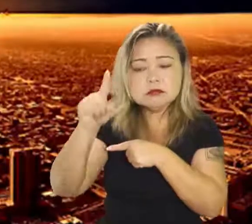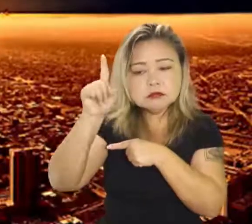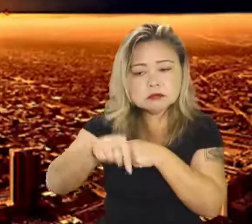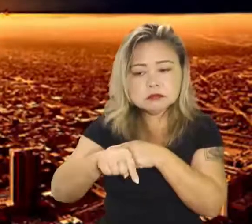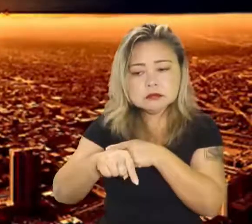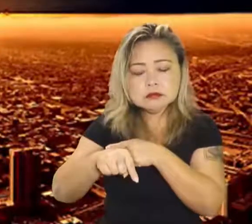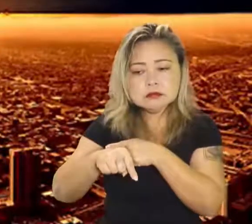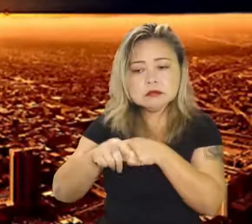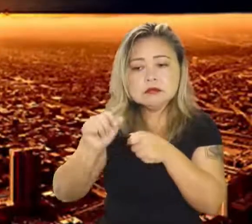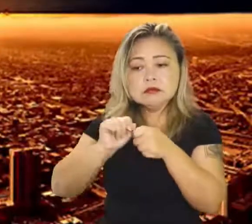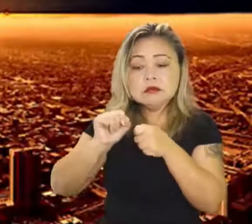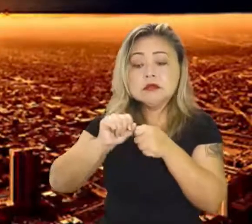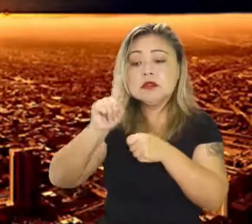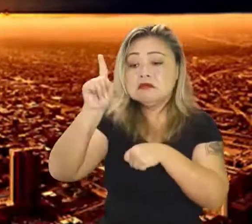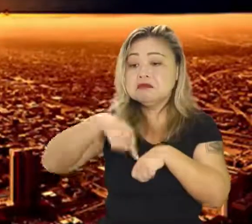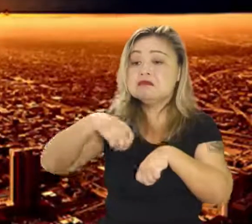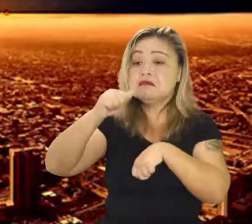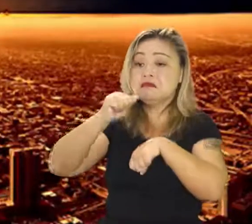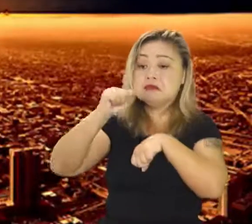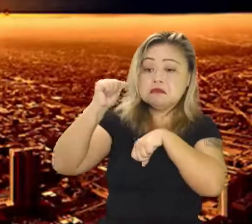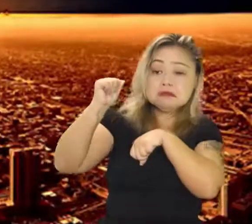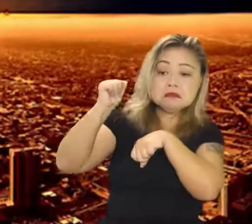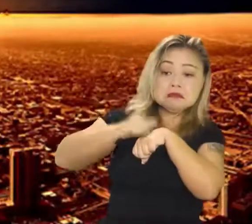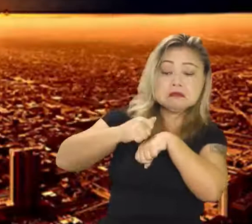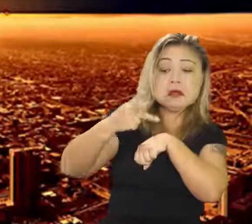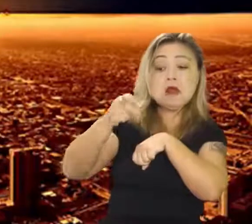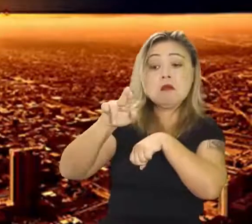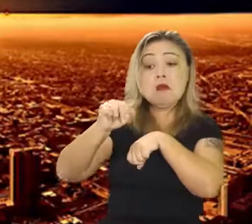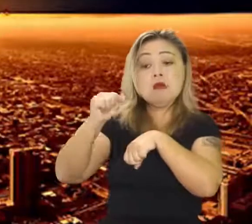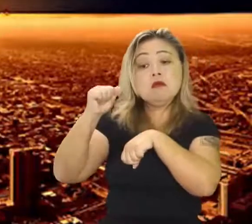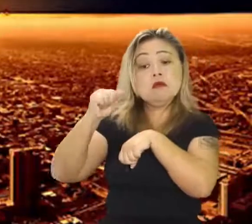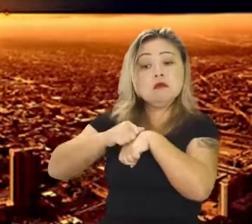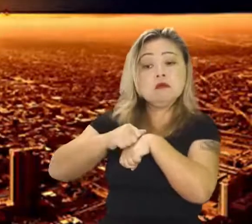de paus e pedras. Sabe por quê?